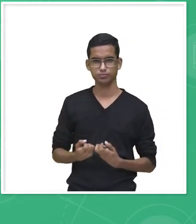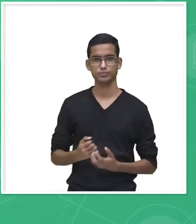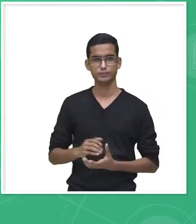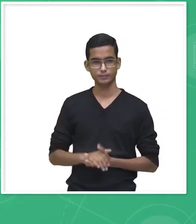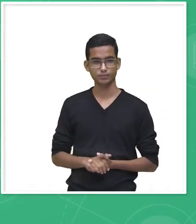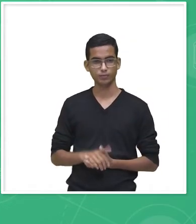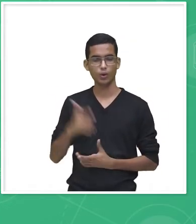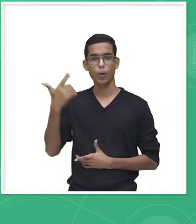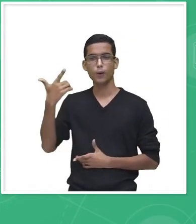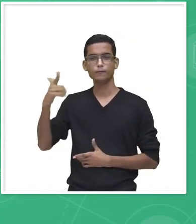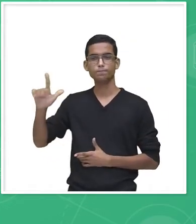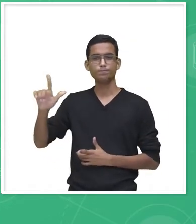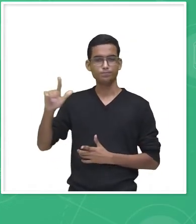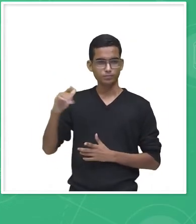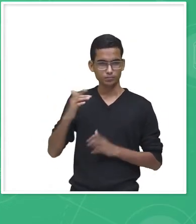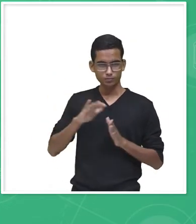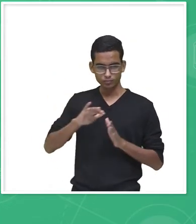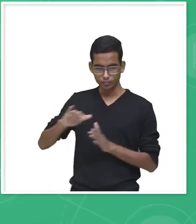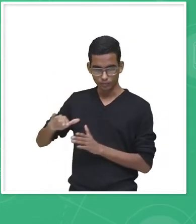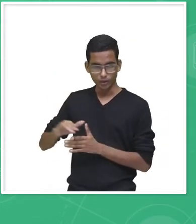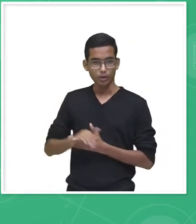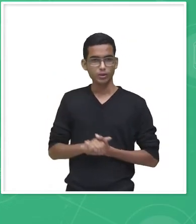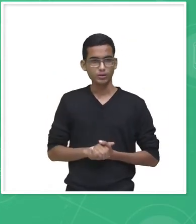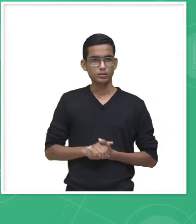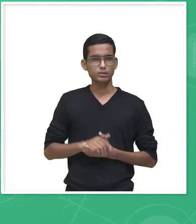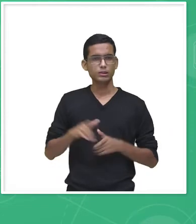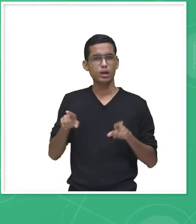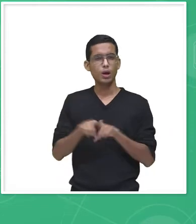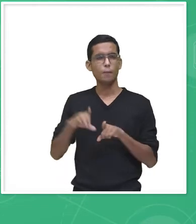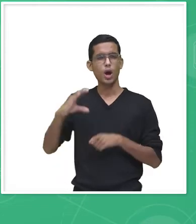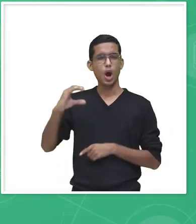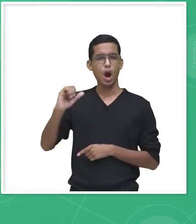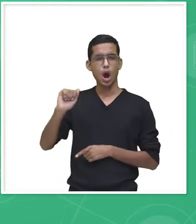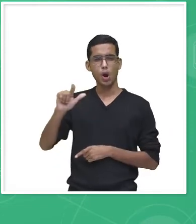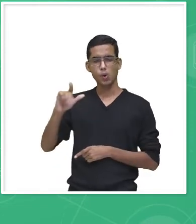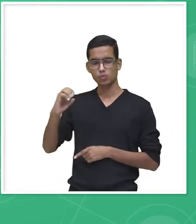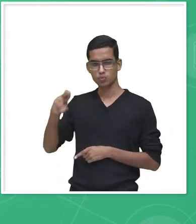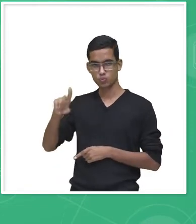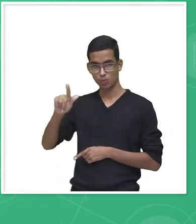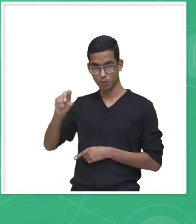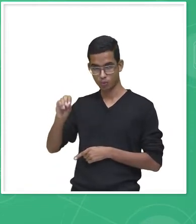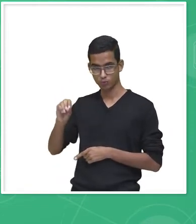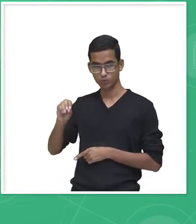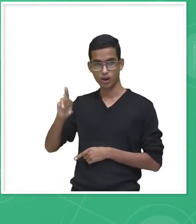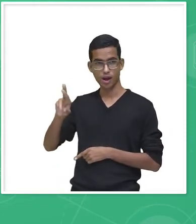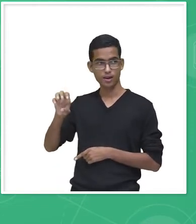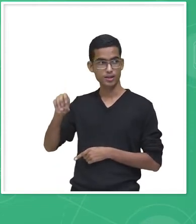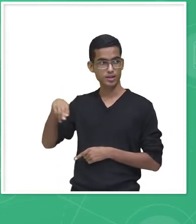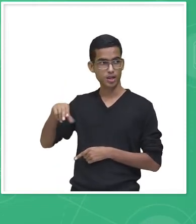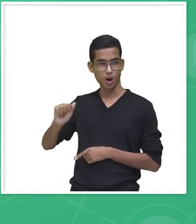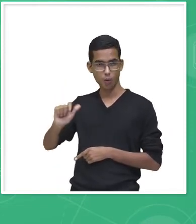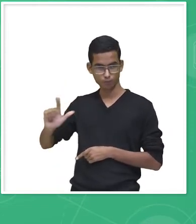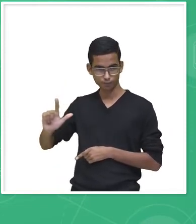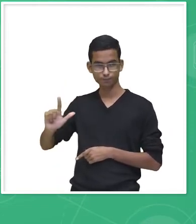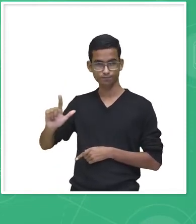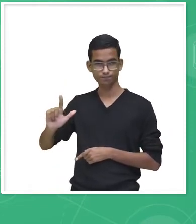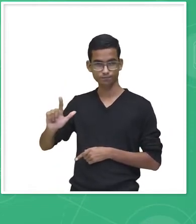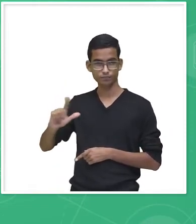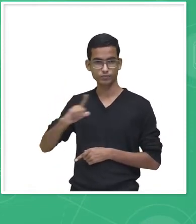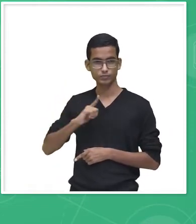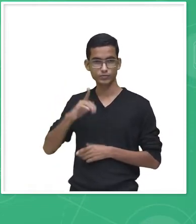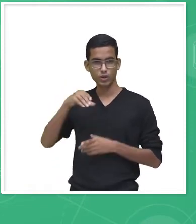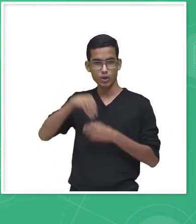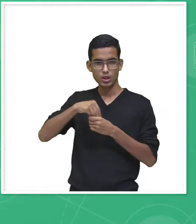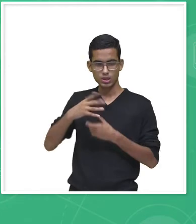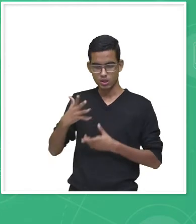e outra coisa interessante também são os cálculos renais os cálculos renais eles se formam ali nos rins ou nas vias urinárias